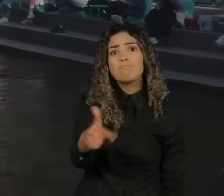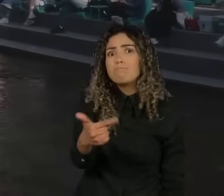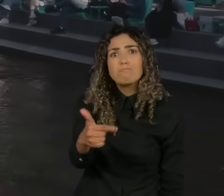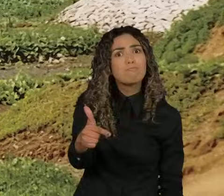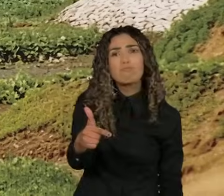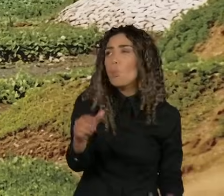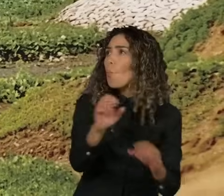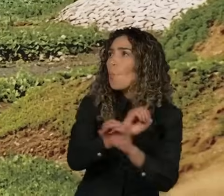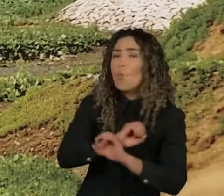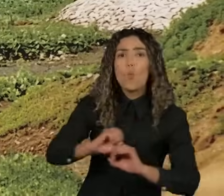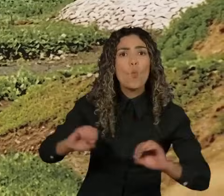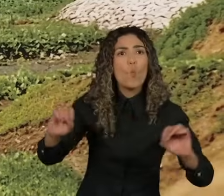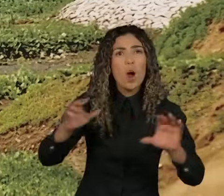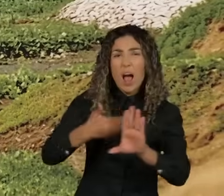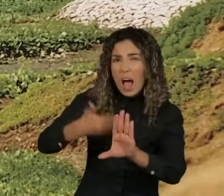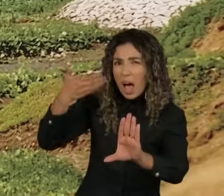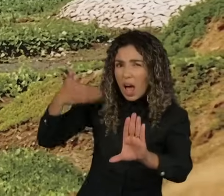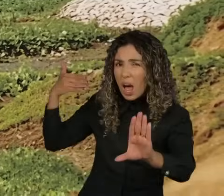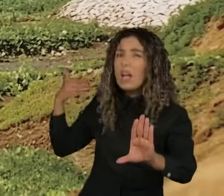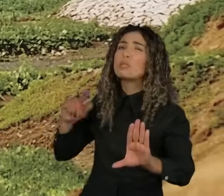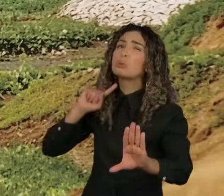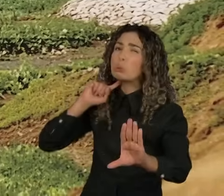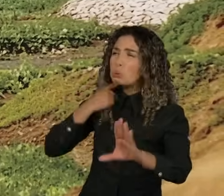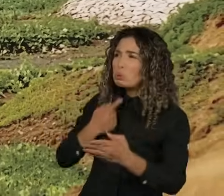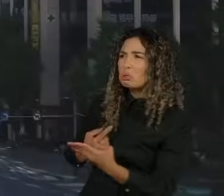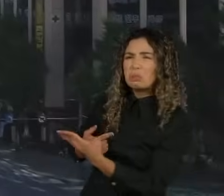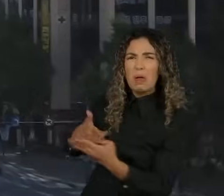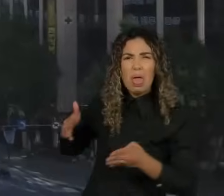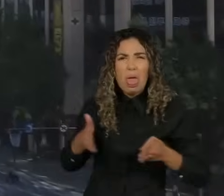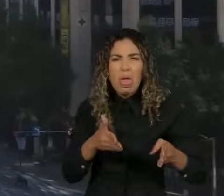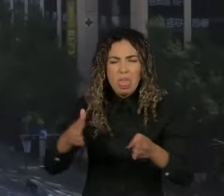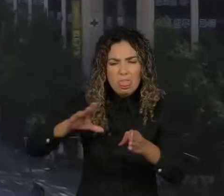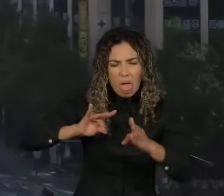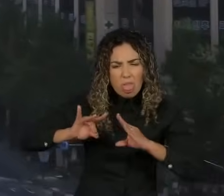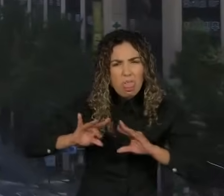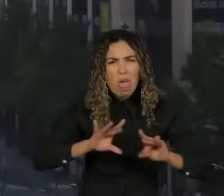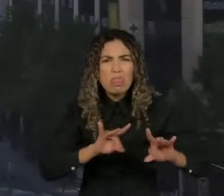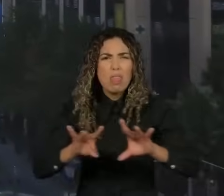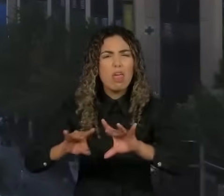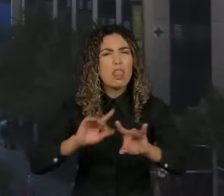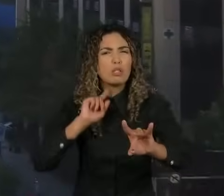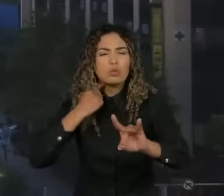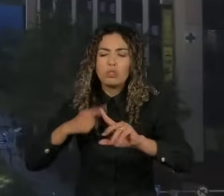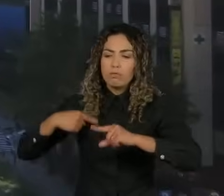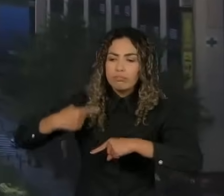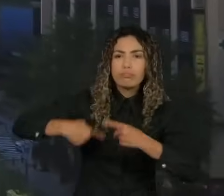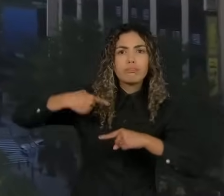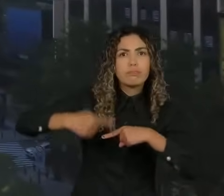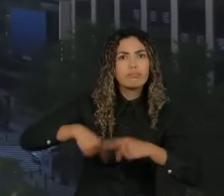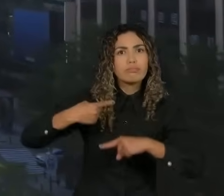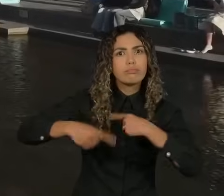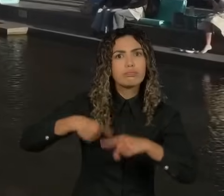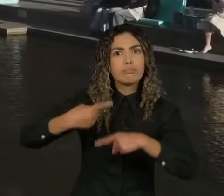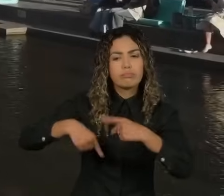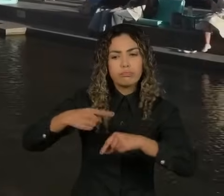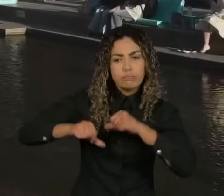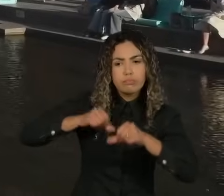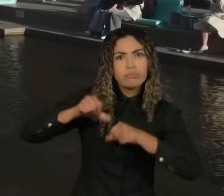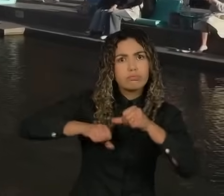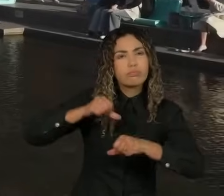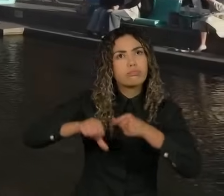Por muito tempo, esses rios estiveram sujos e contaminados. Depois de décadas de processos de recuperação,